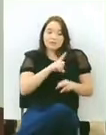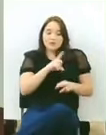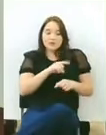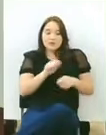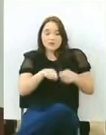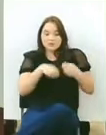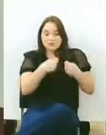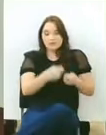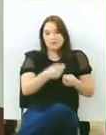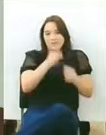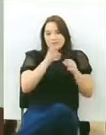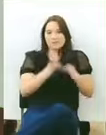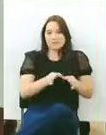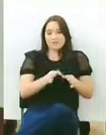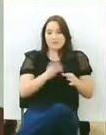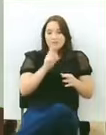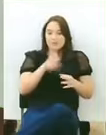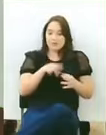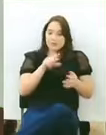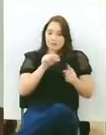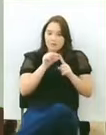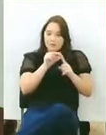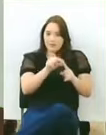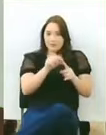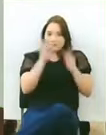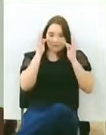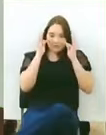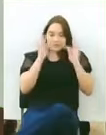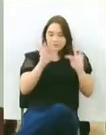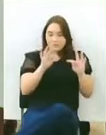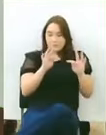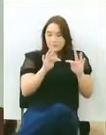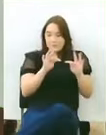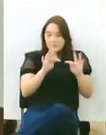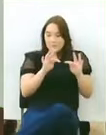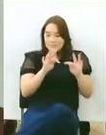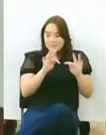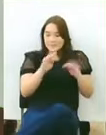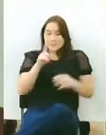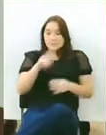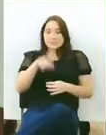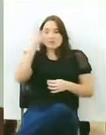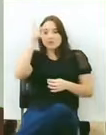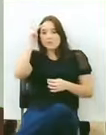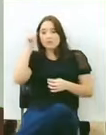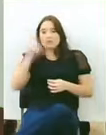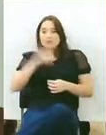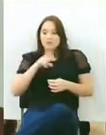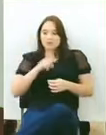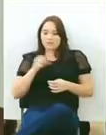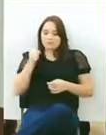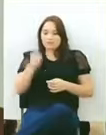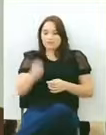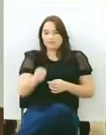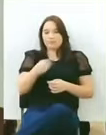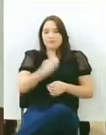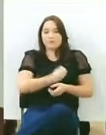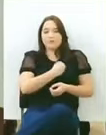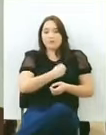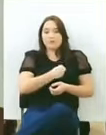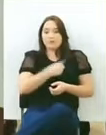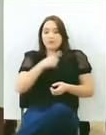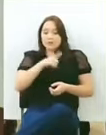sua veracidade. Este é um dos significados da palavra testemunha. Alguém que está disposto a dar a própria